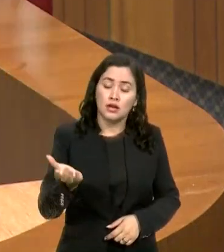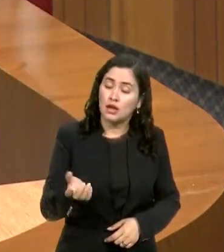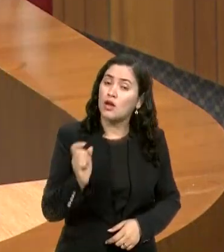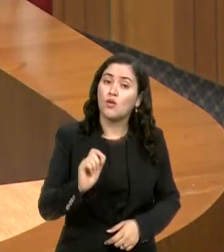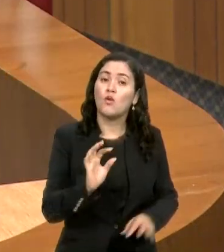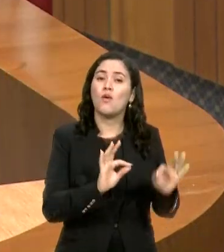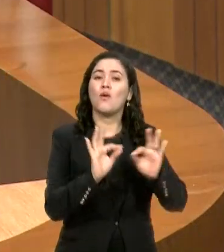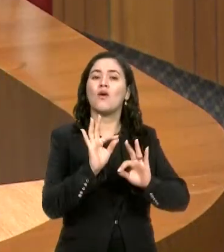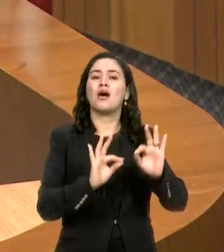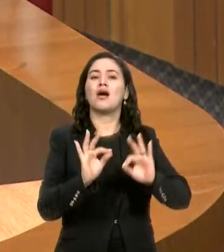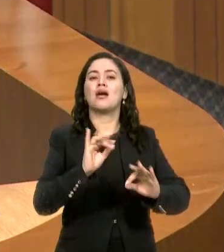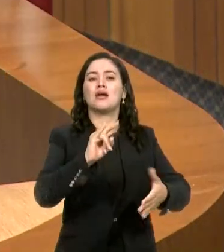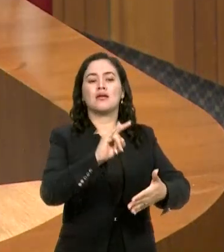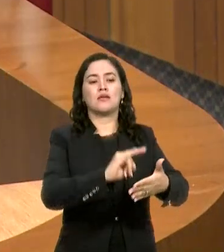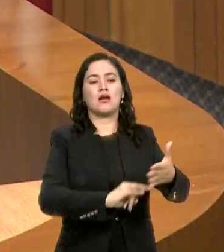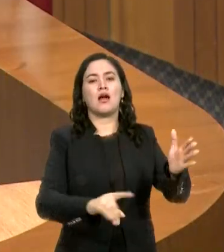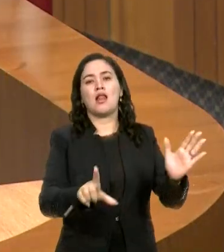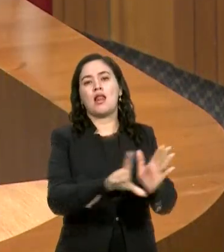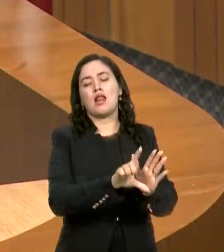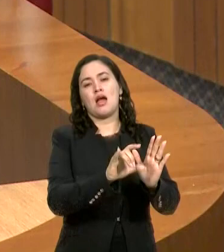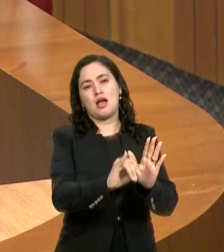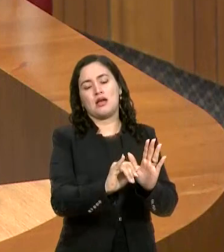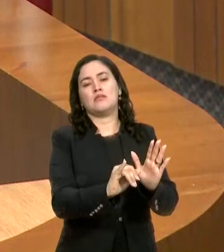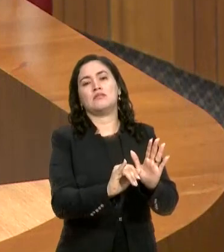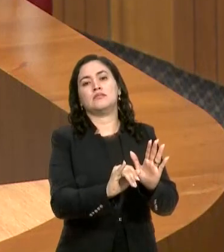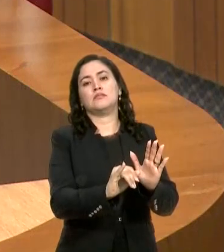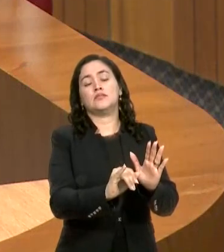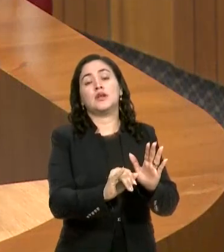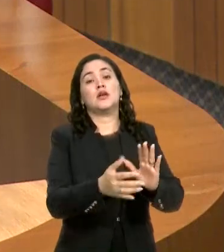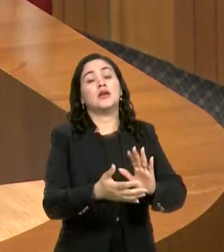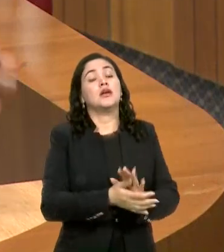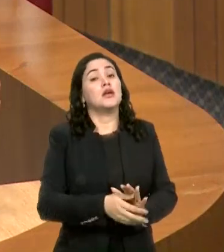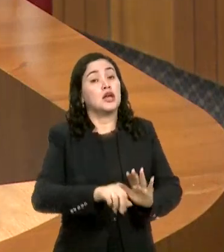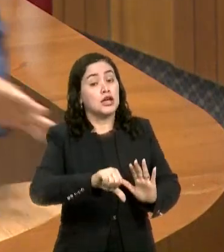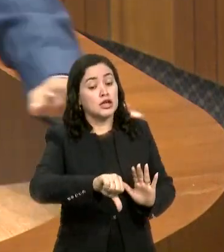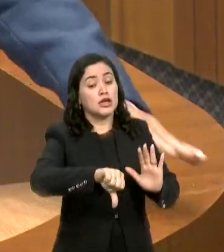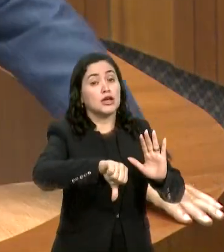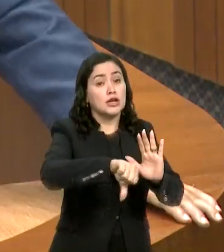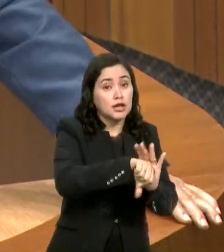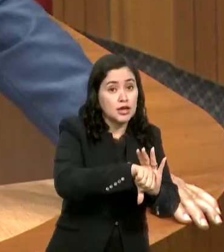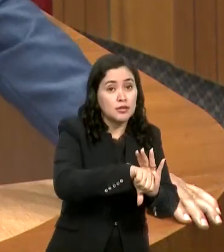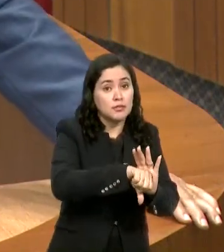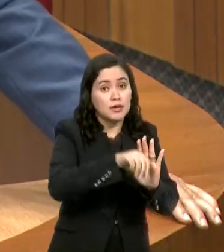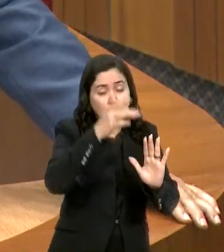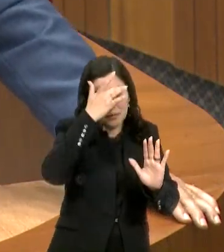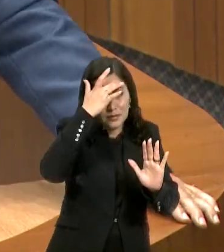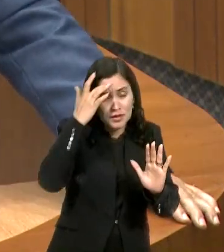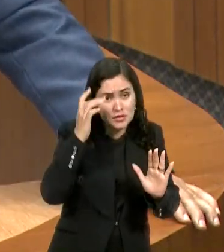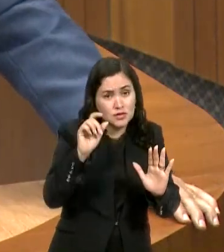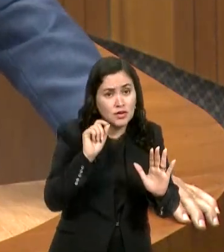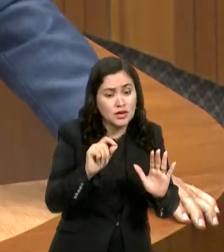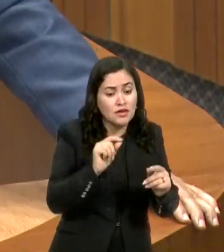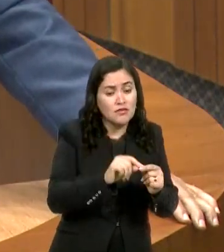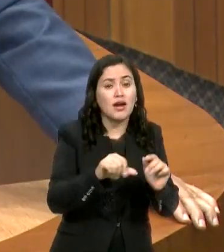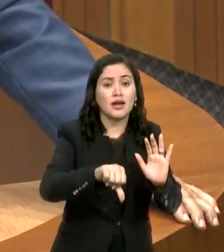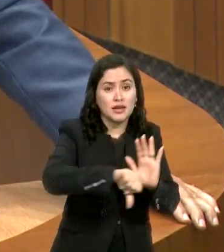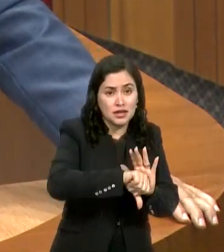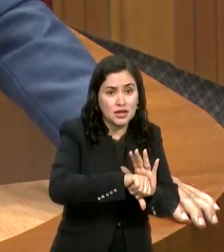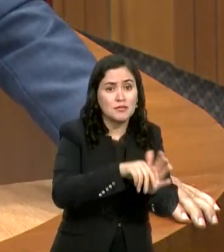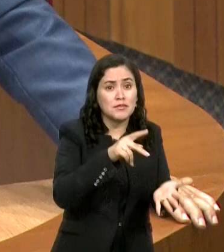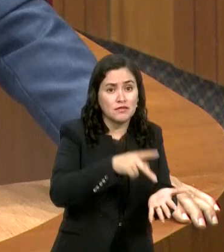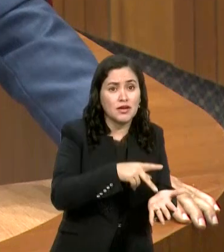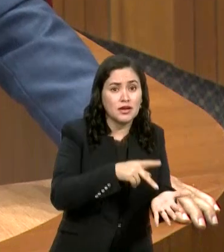e penalizar e criminalizar as pessoas que cometem os crimes ambientais, né,